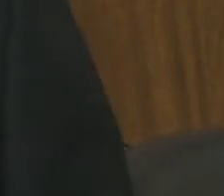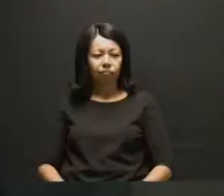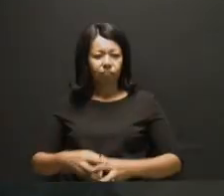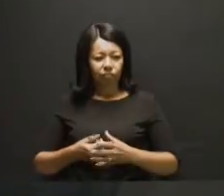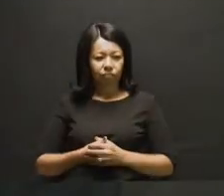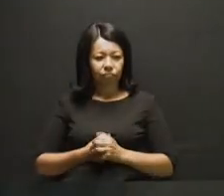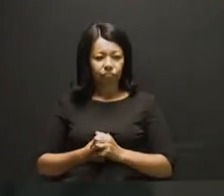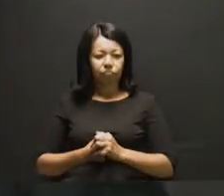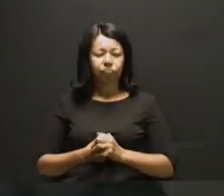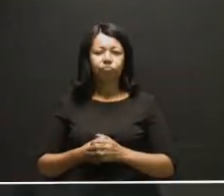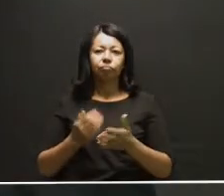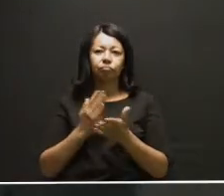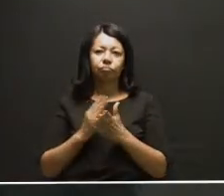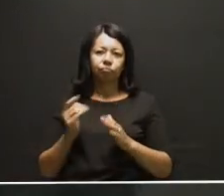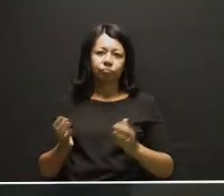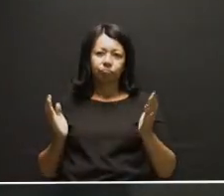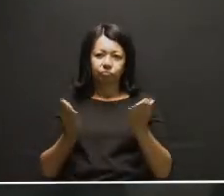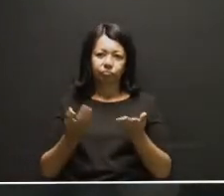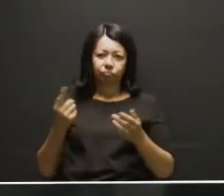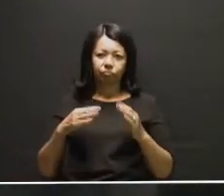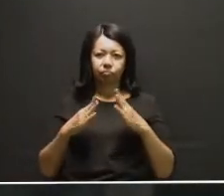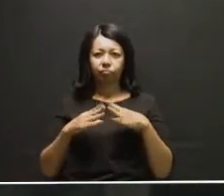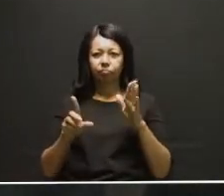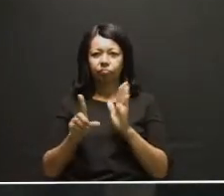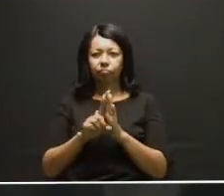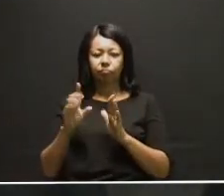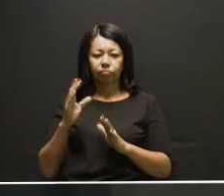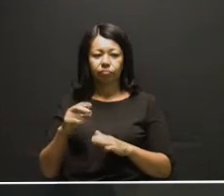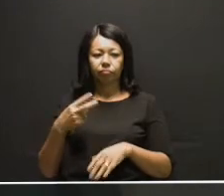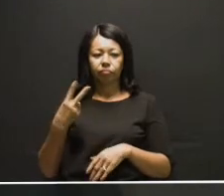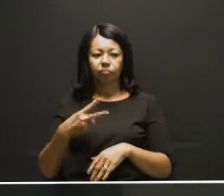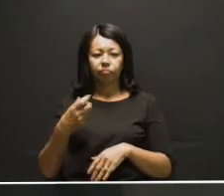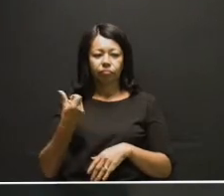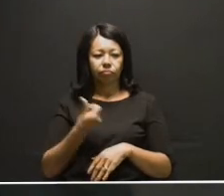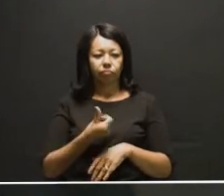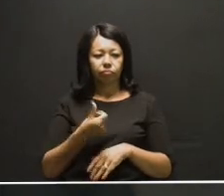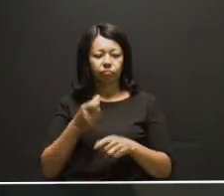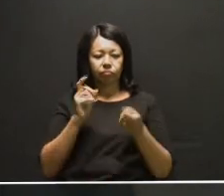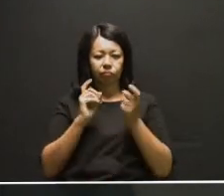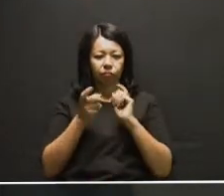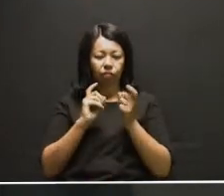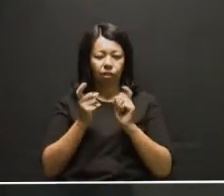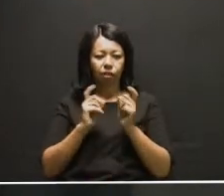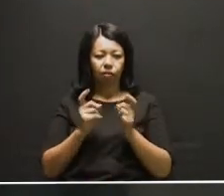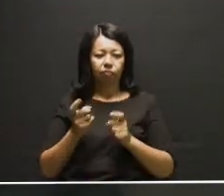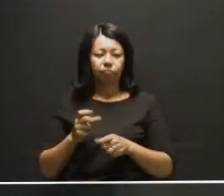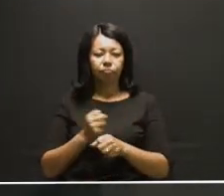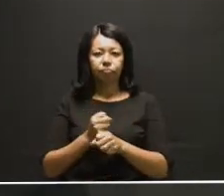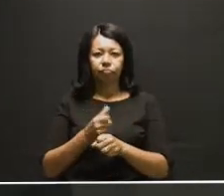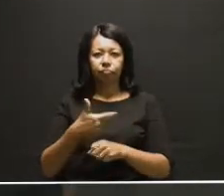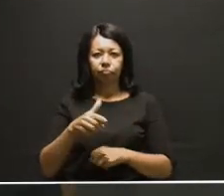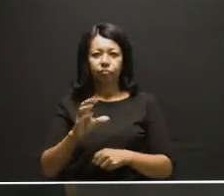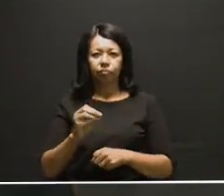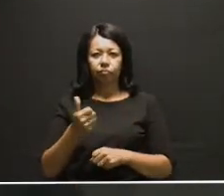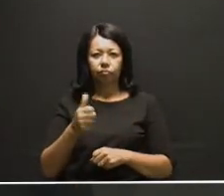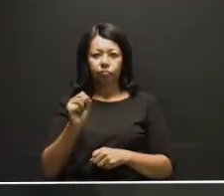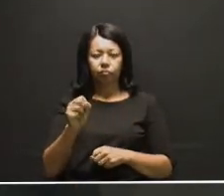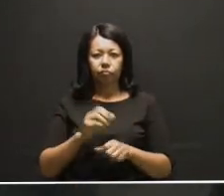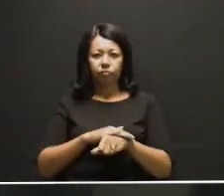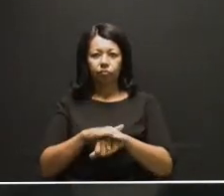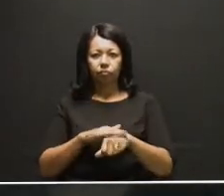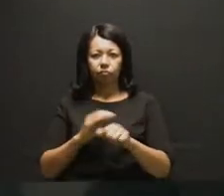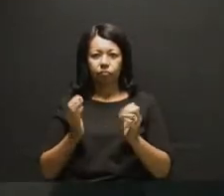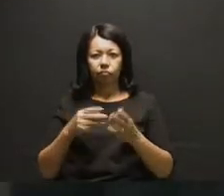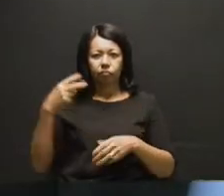terminou agora aqui no plenário da câmara municipal de cubatão a 26ª sessão ordinária de 2018 eu converso